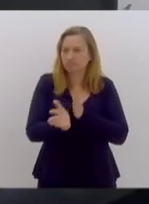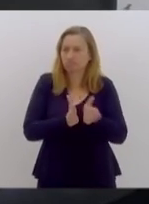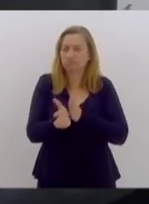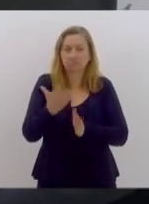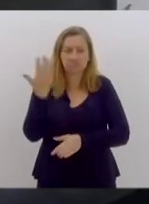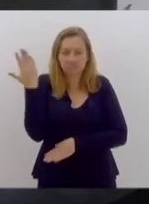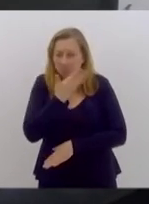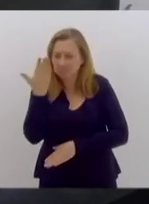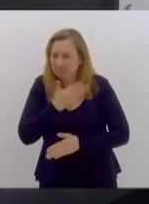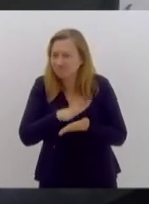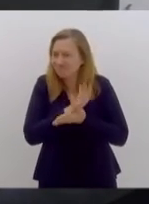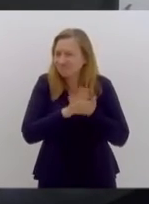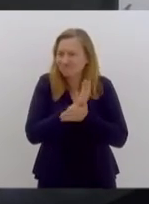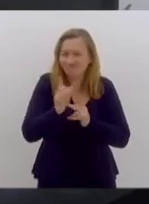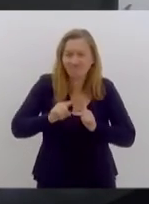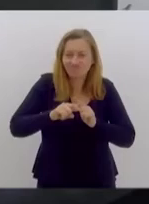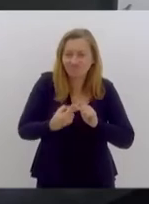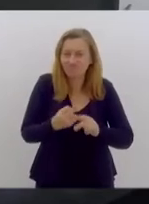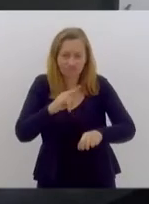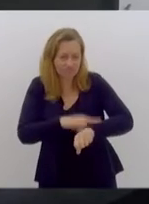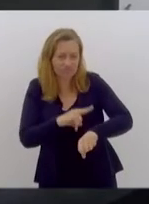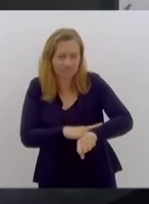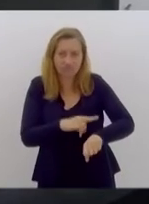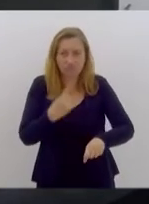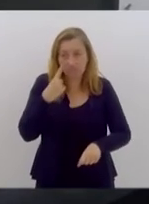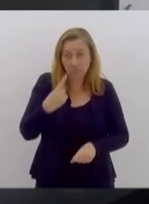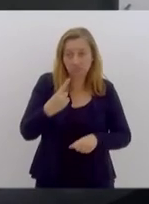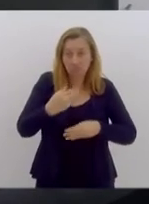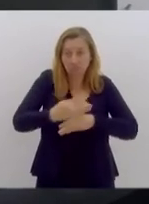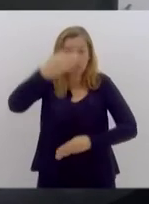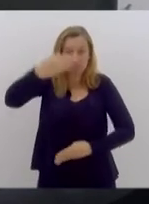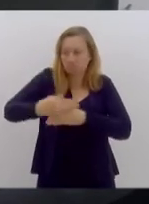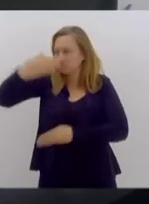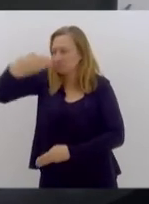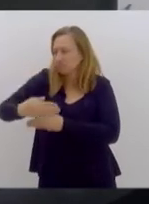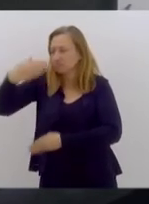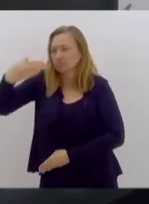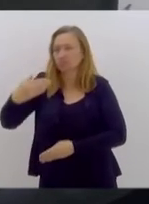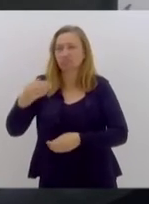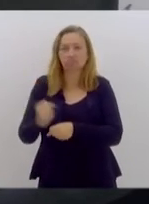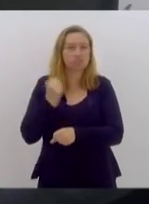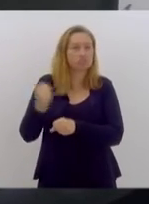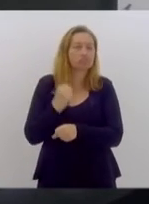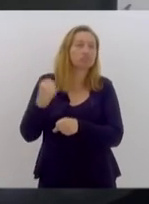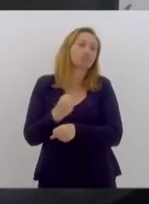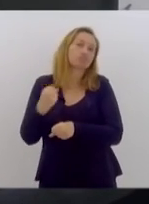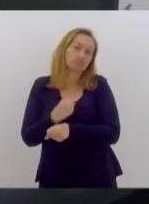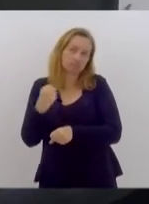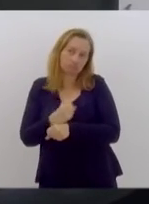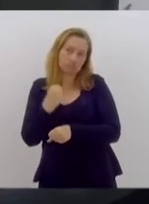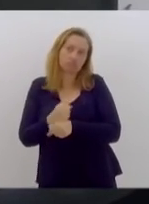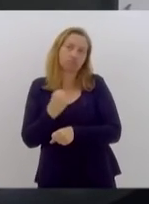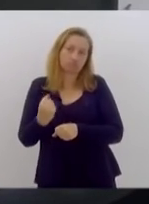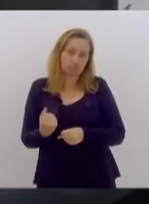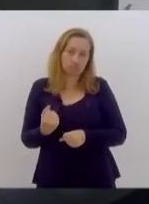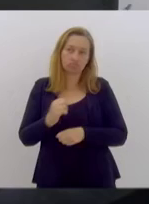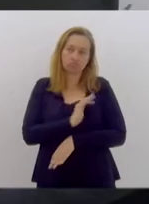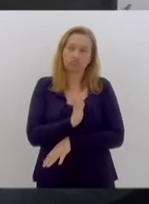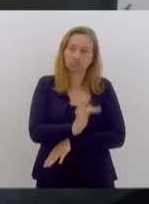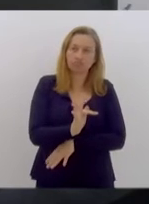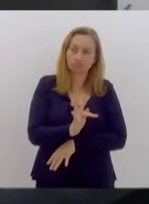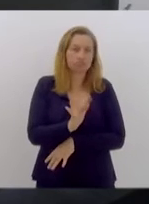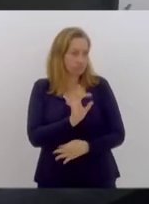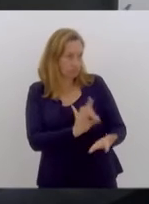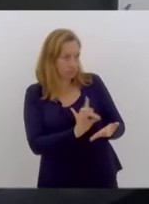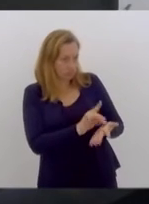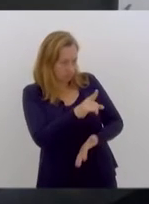nenhum retorno em relação a questão do banheiro porque eu fico enchendo o muro na Baixada na baixada eu vi muito muita construção de muro Mas enfim não